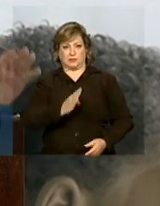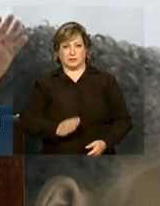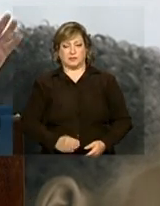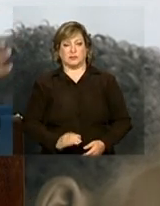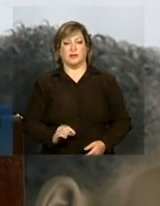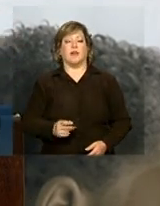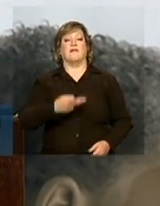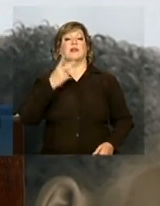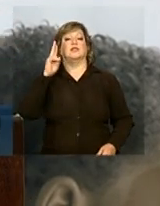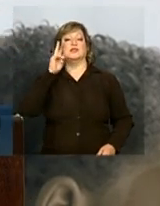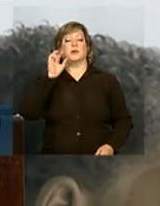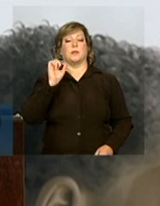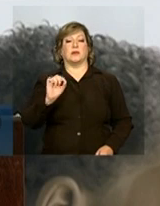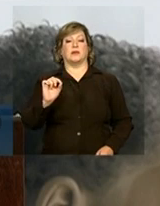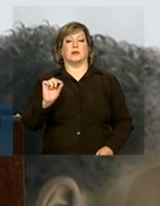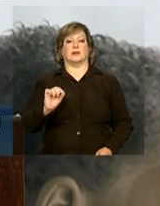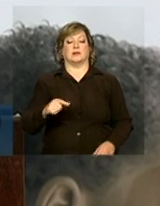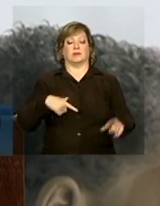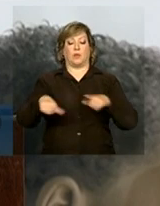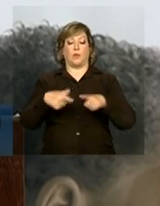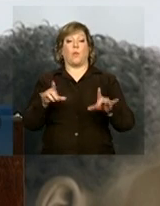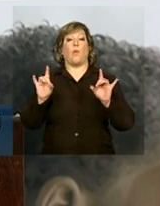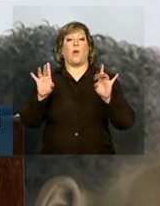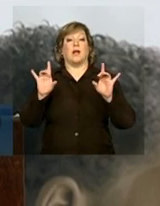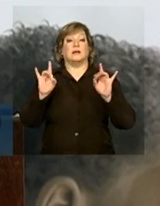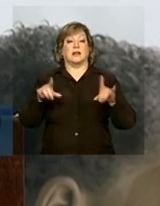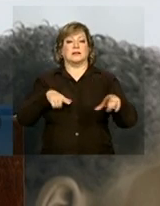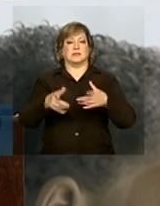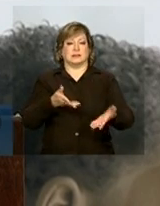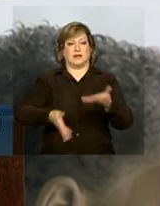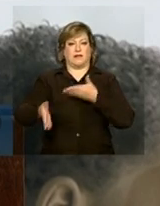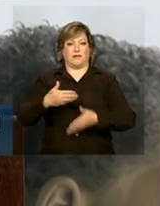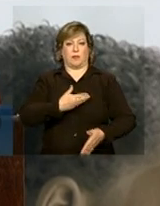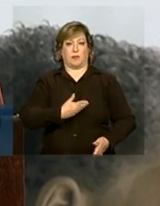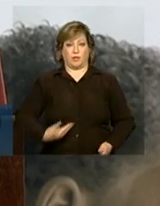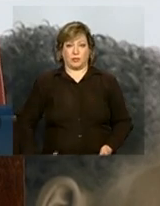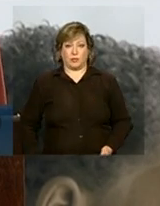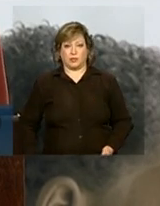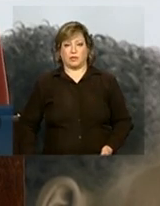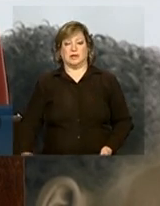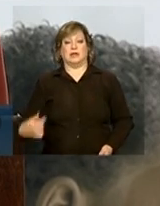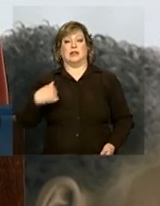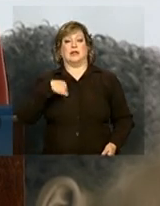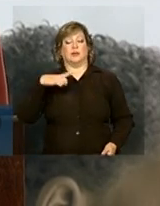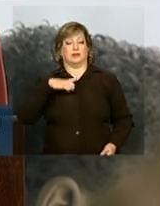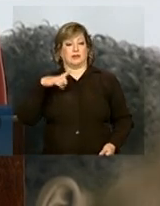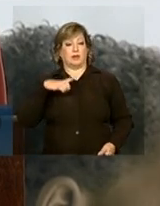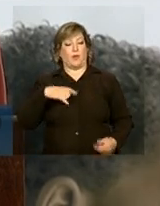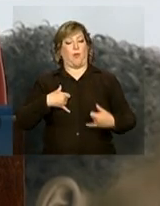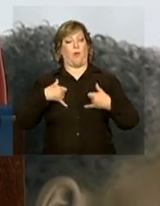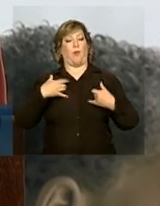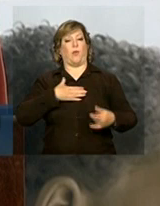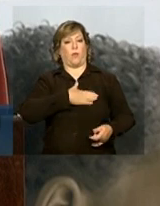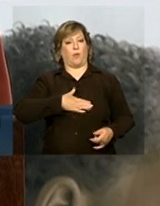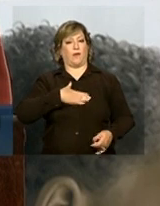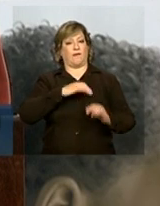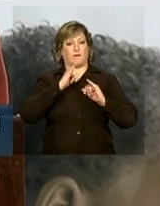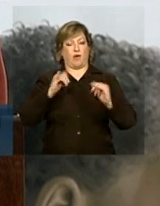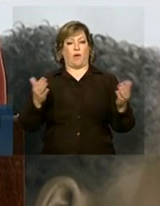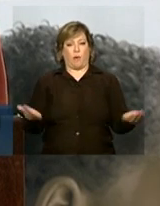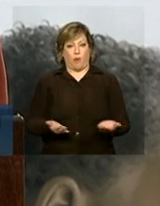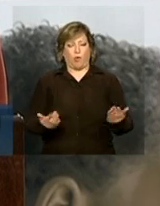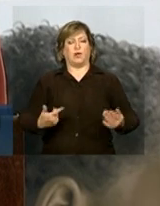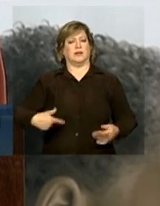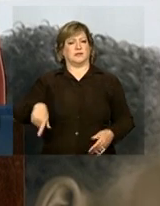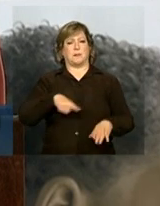respeito à qualidade dos serviços públicos. E eu tenho orgulho de dizer hoje que eles estão todos